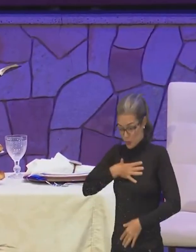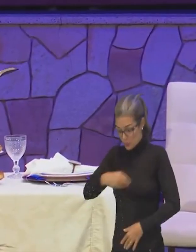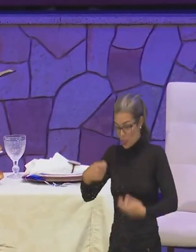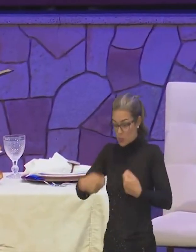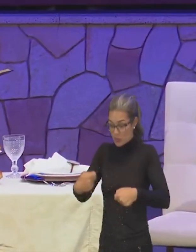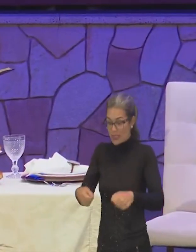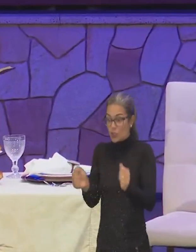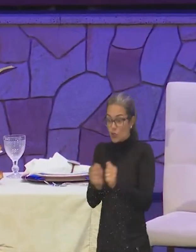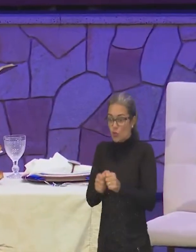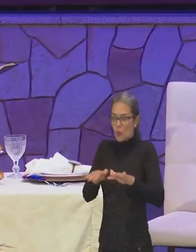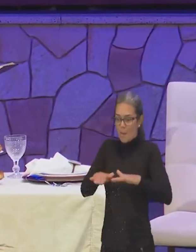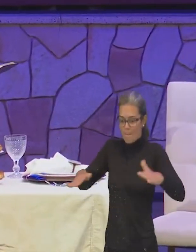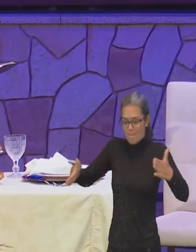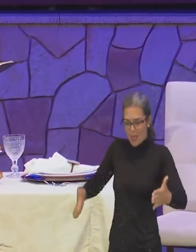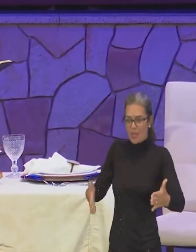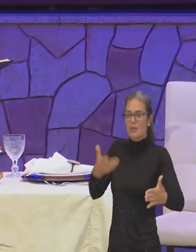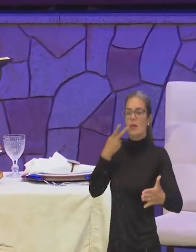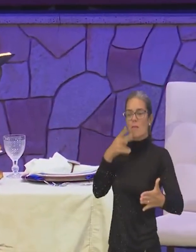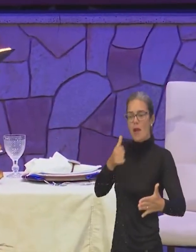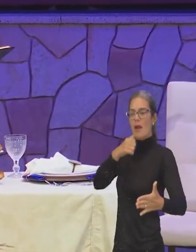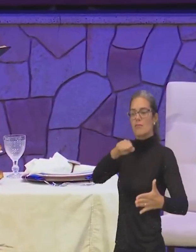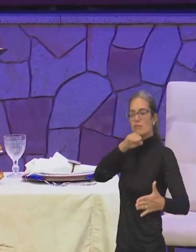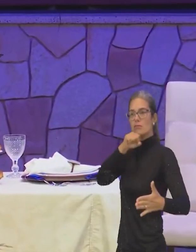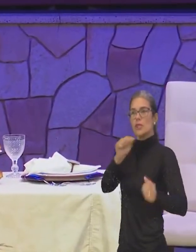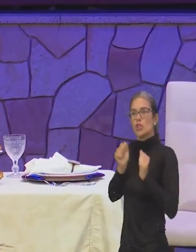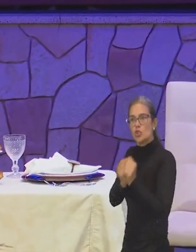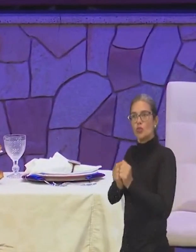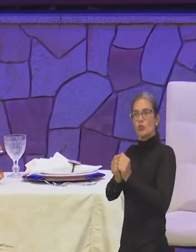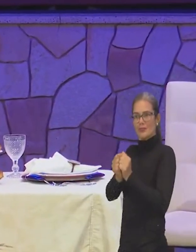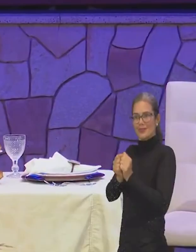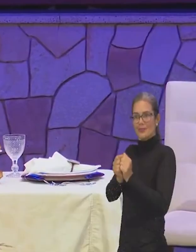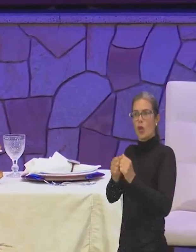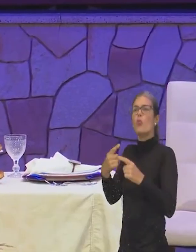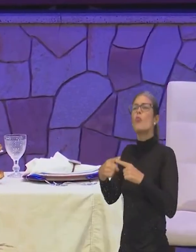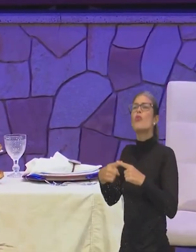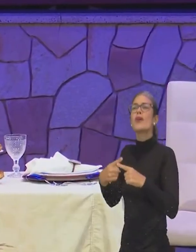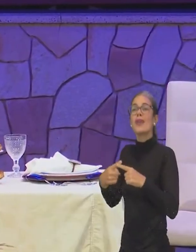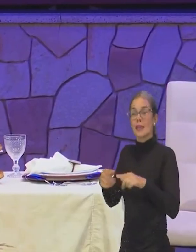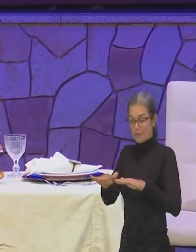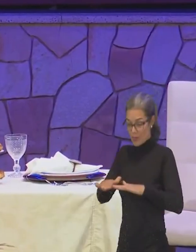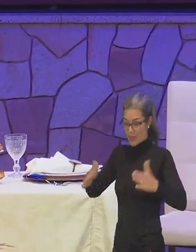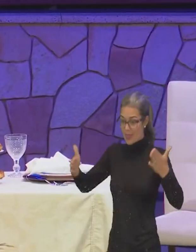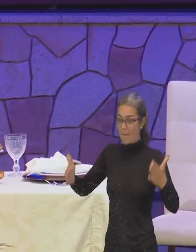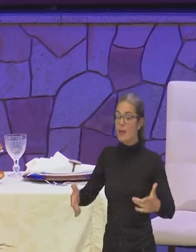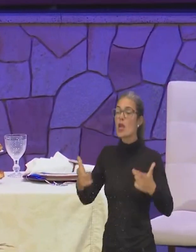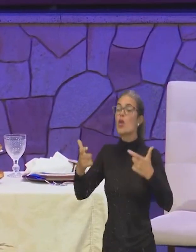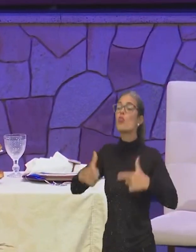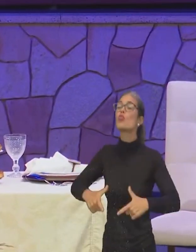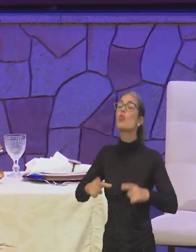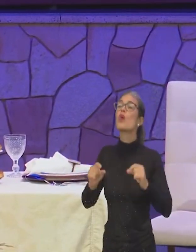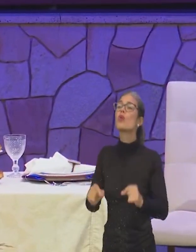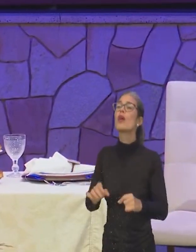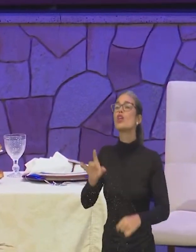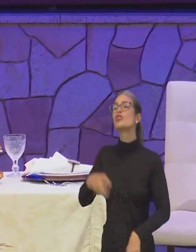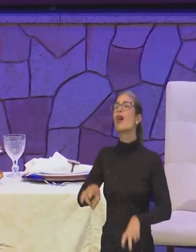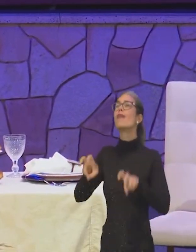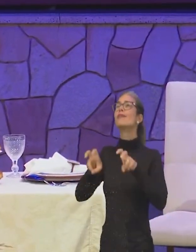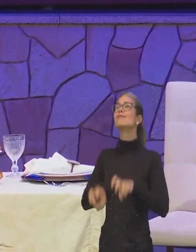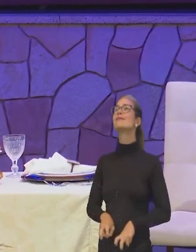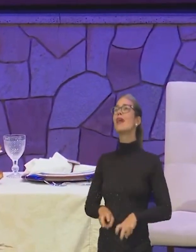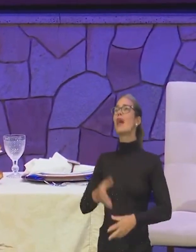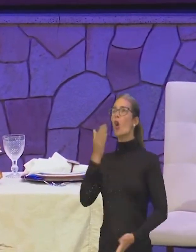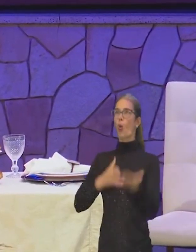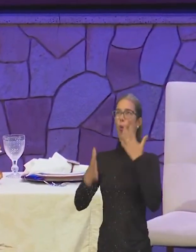é savive, porque ao redor da mesa era muito mais do que sentar para comer